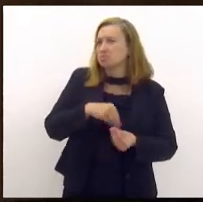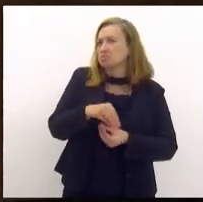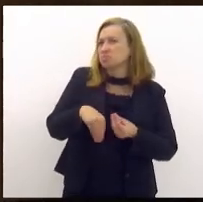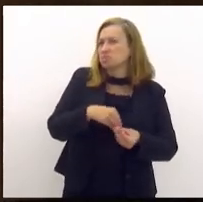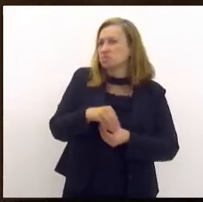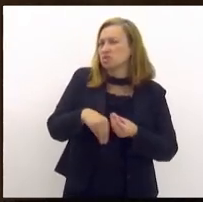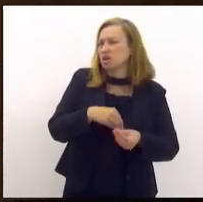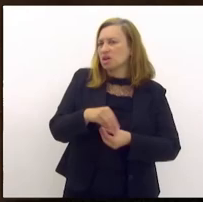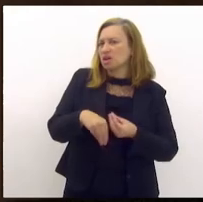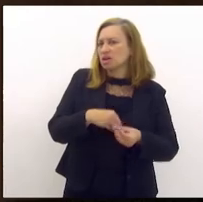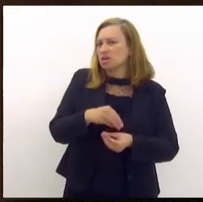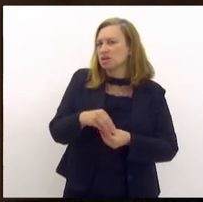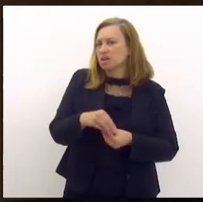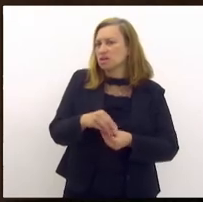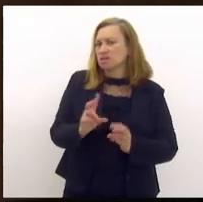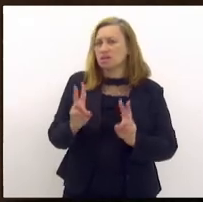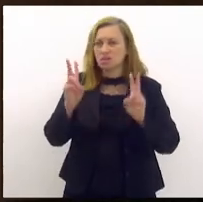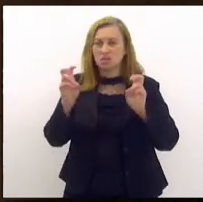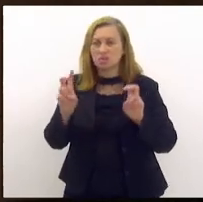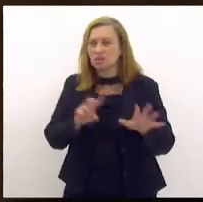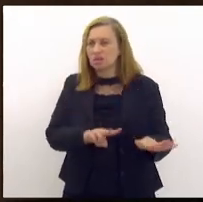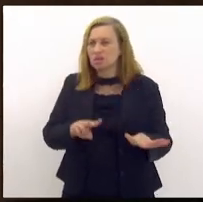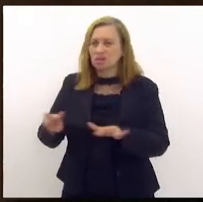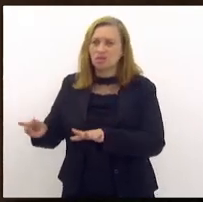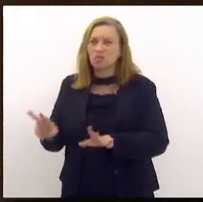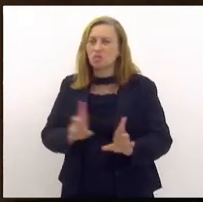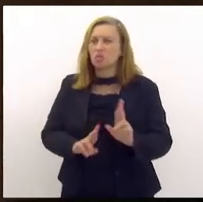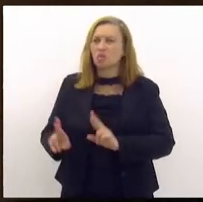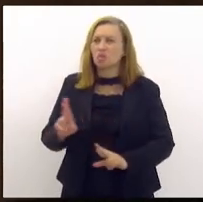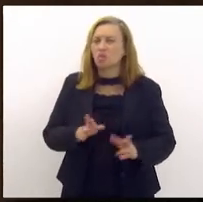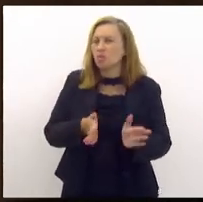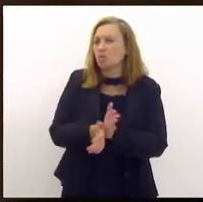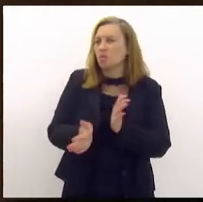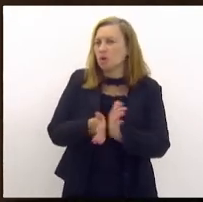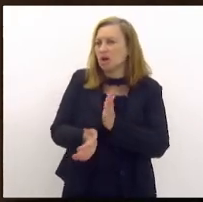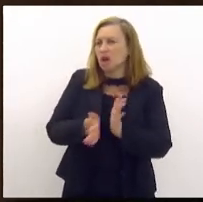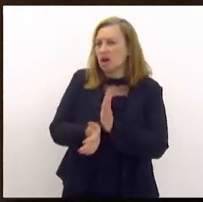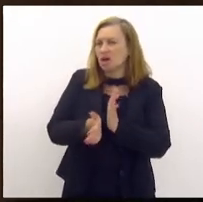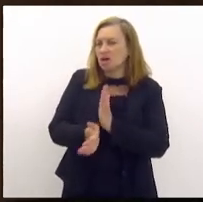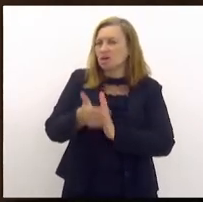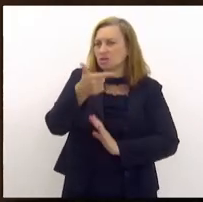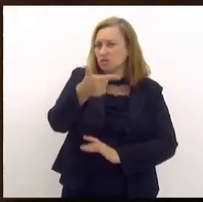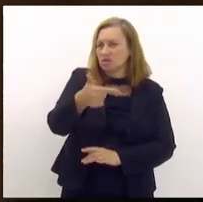deputado Pobel, com relação a esse gasto que fizeram de